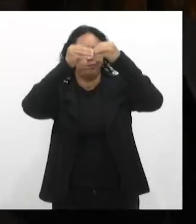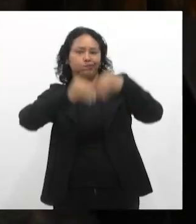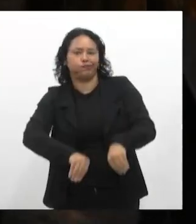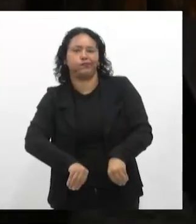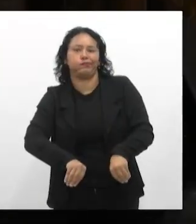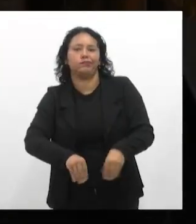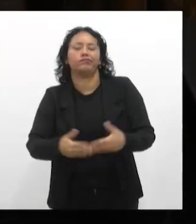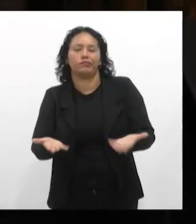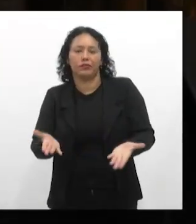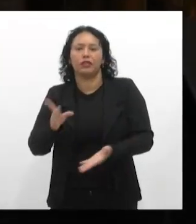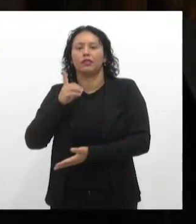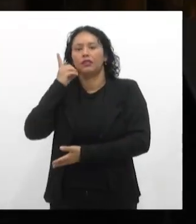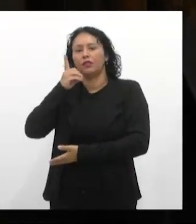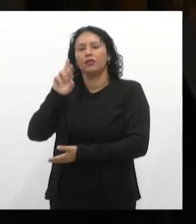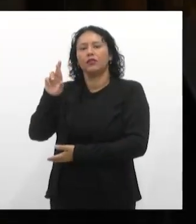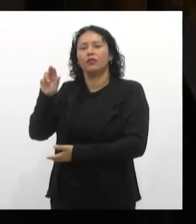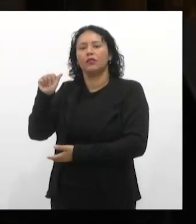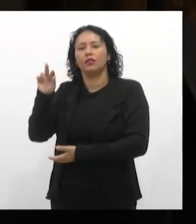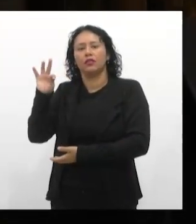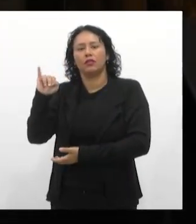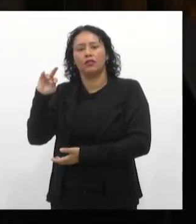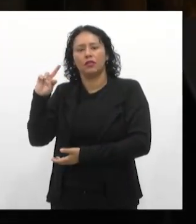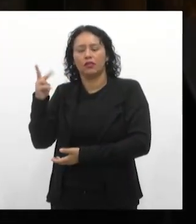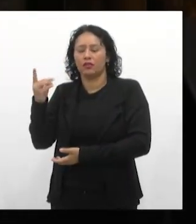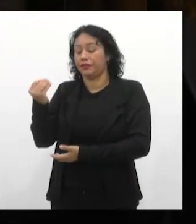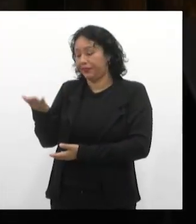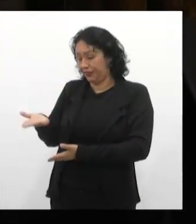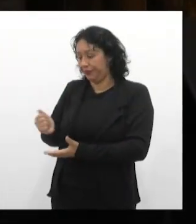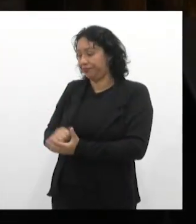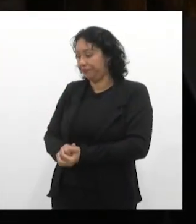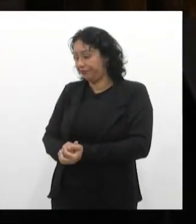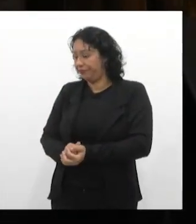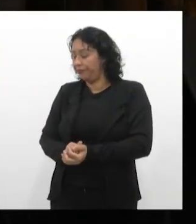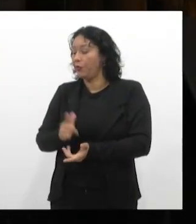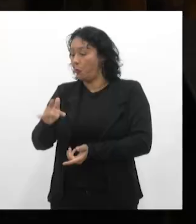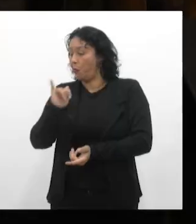deputado Ratinho. Como, por exemplo,